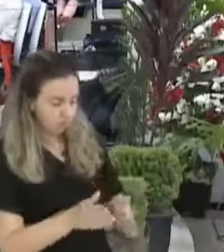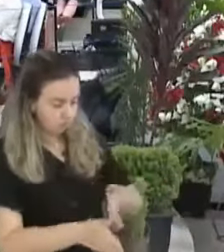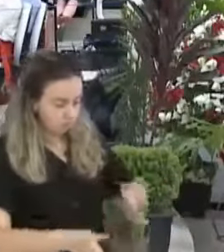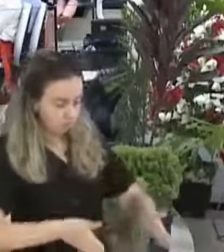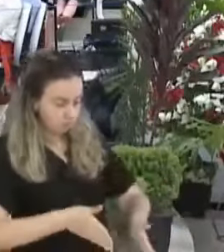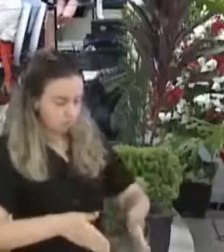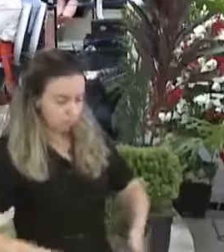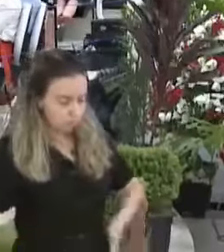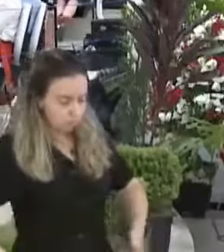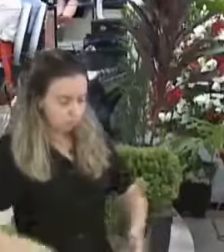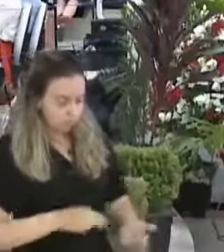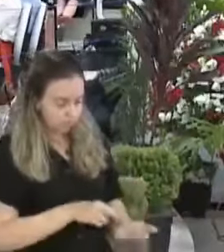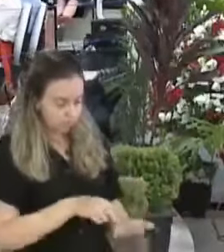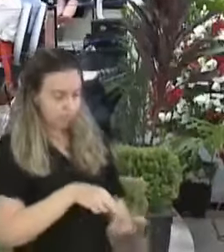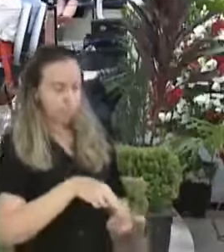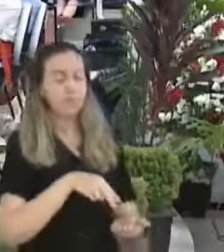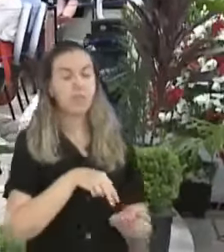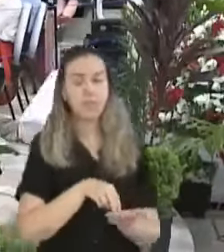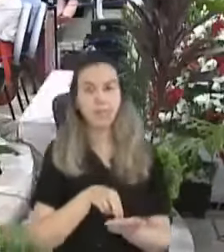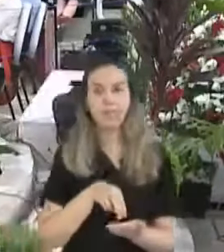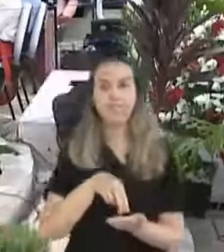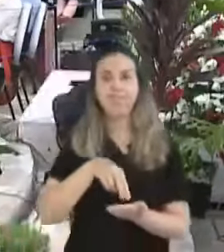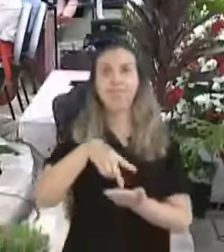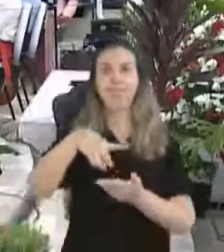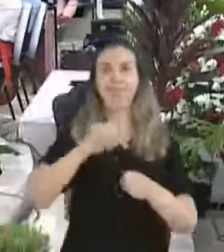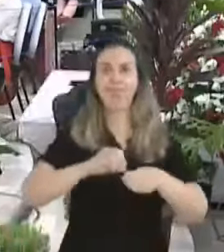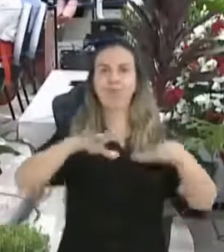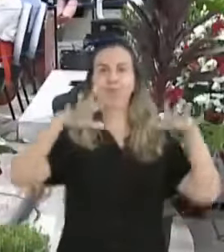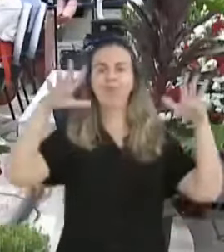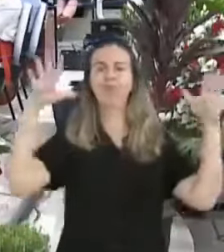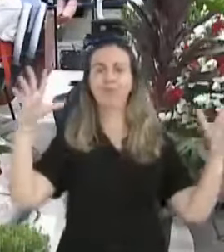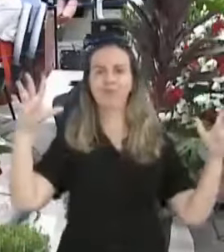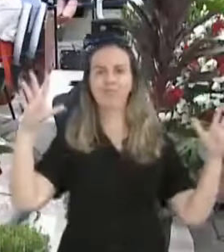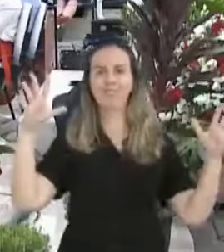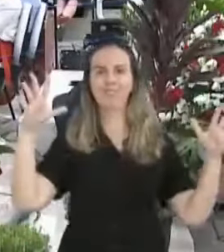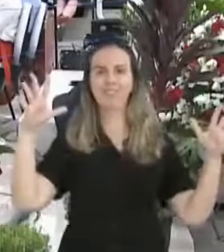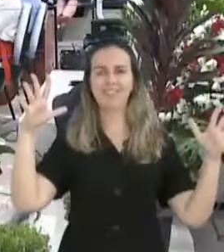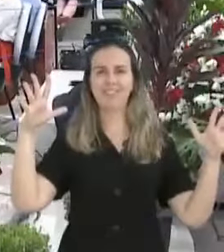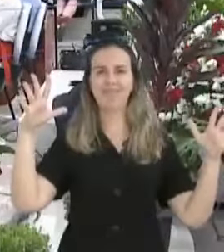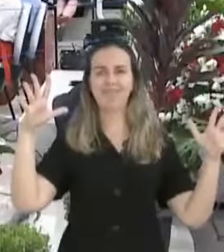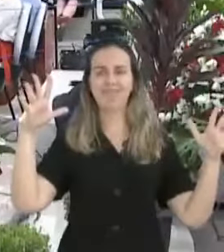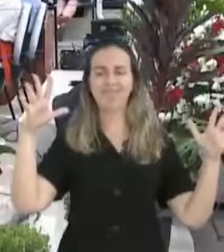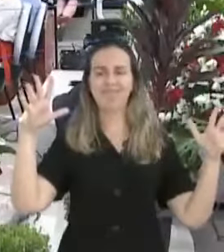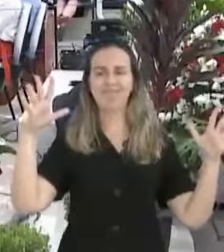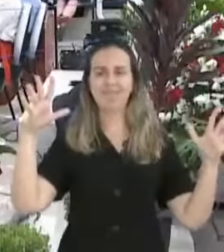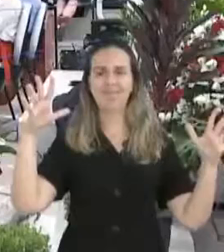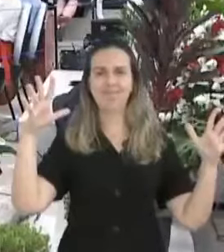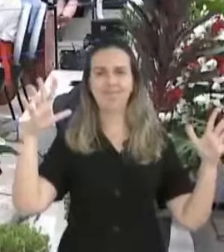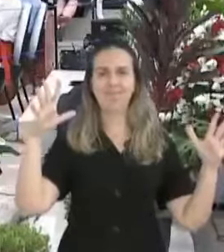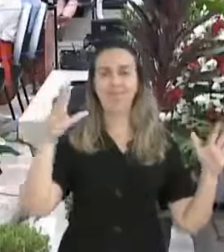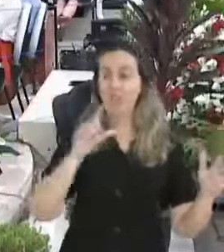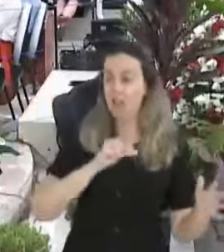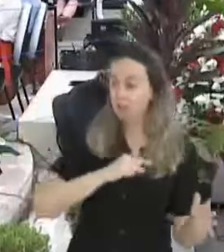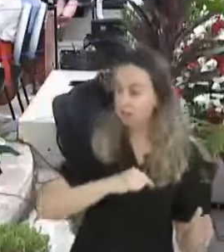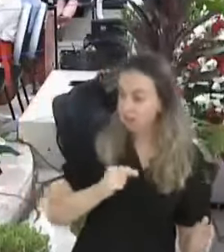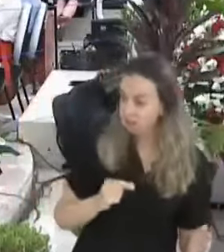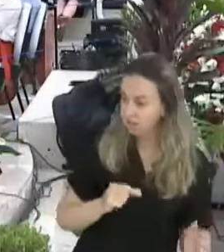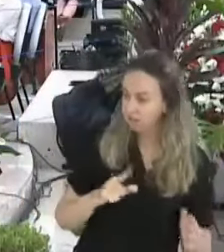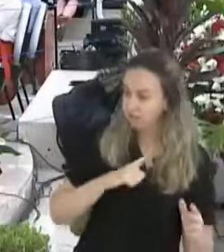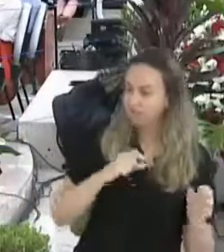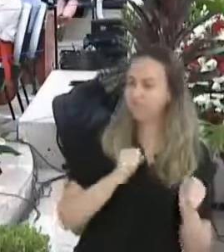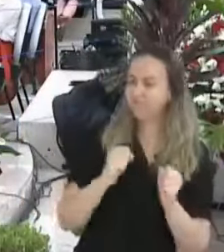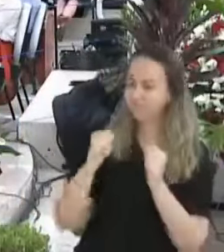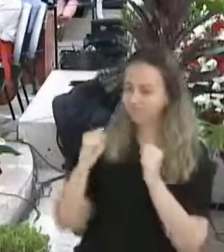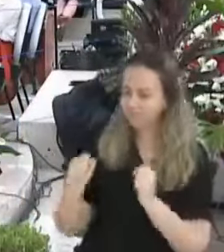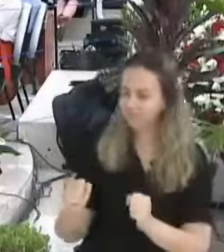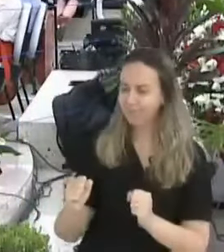versículo 18, que nós nos convertemos das trevas para a luz, da potestade de Satanás para Deus,